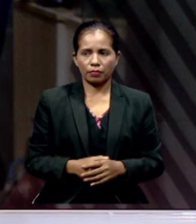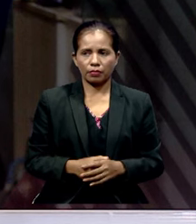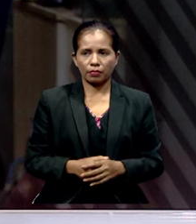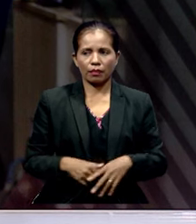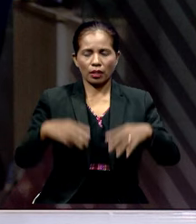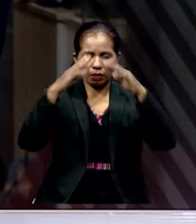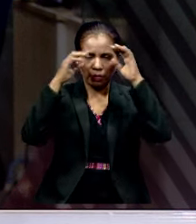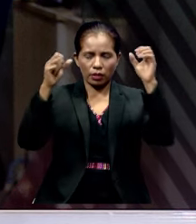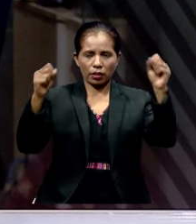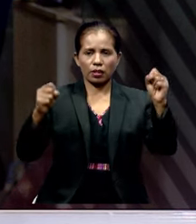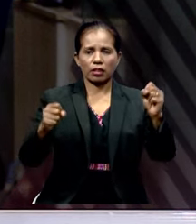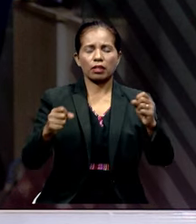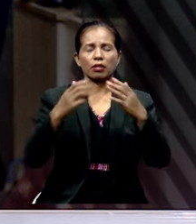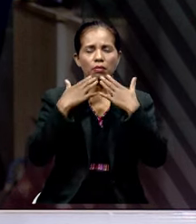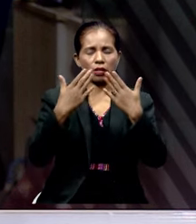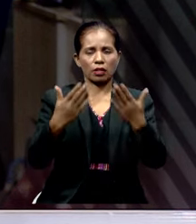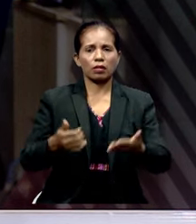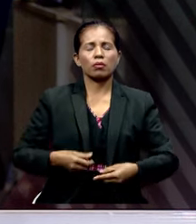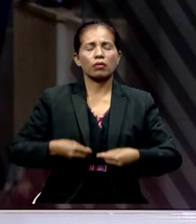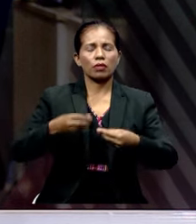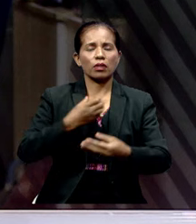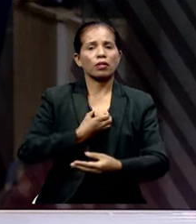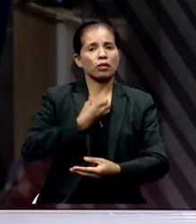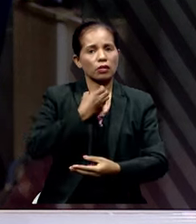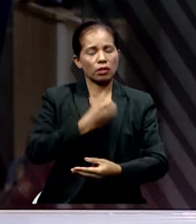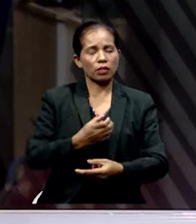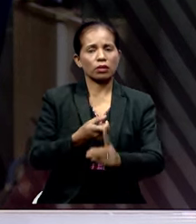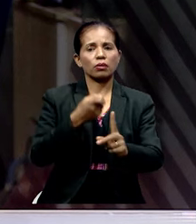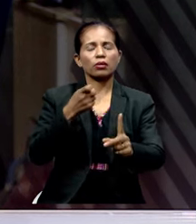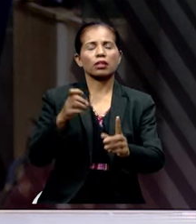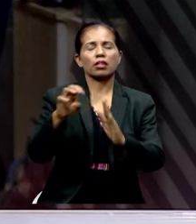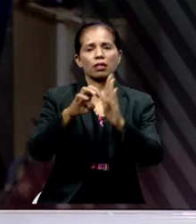Presidente Guiné-Bissau agradece a condecoração o seu Estado a Timor-Leste.